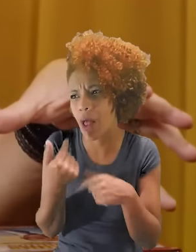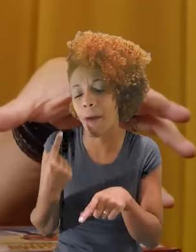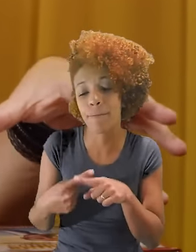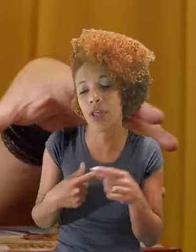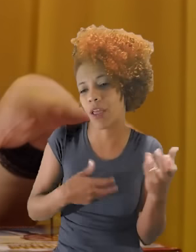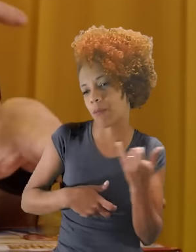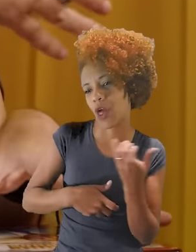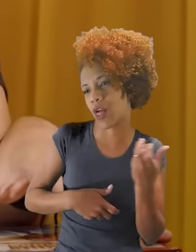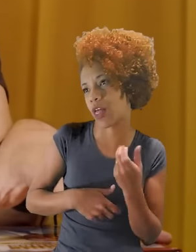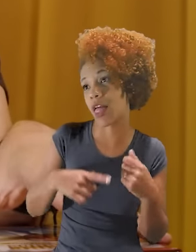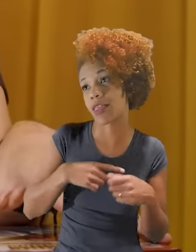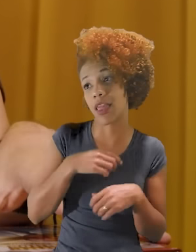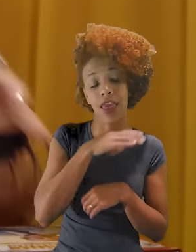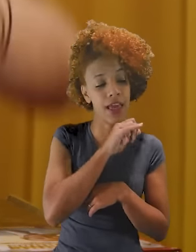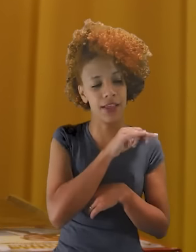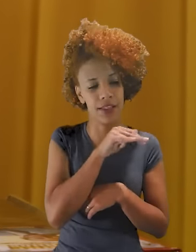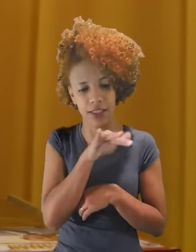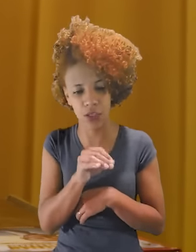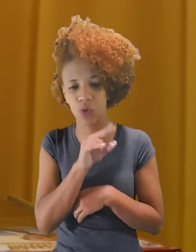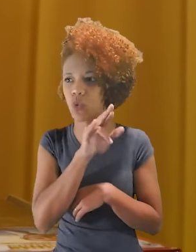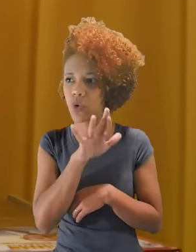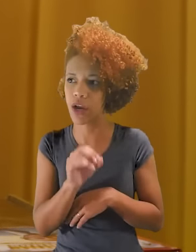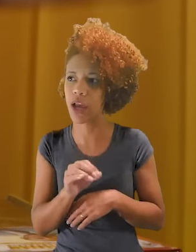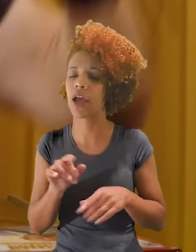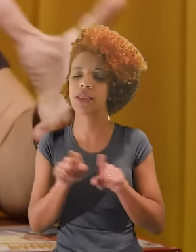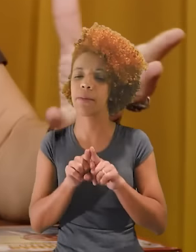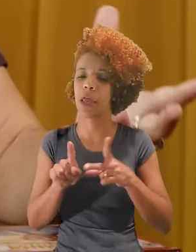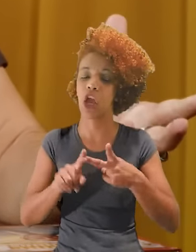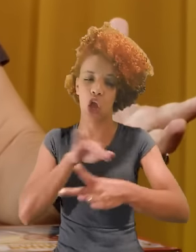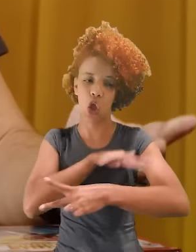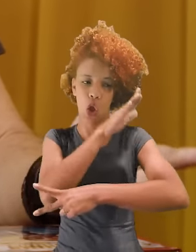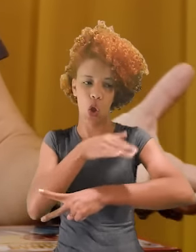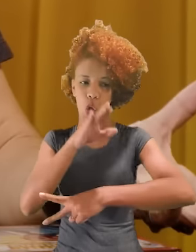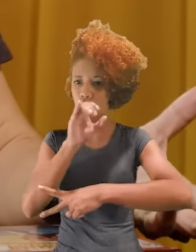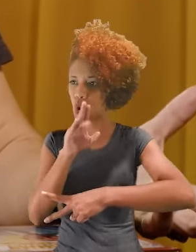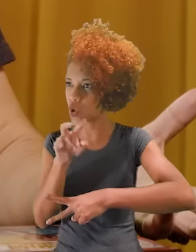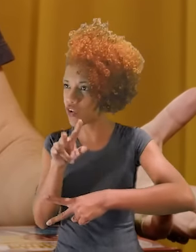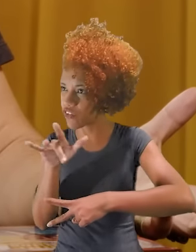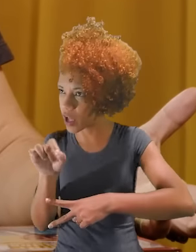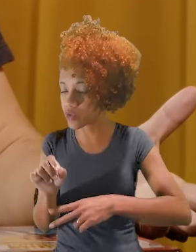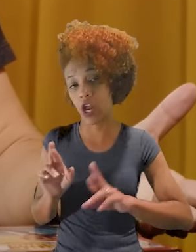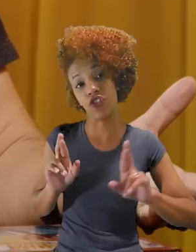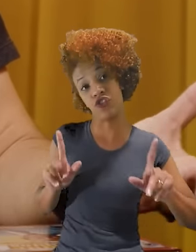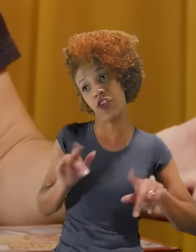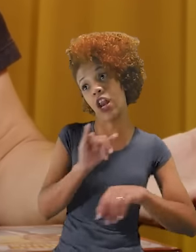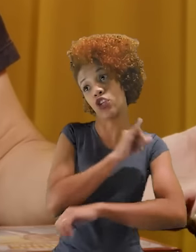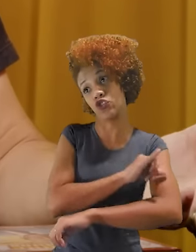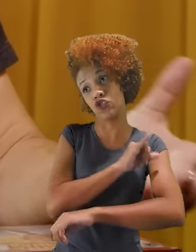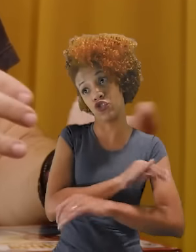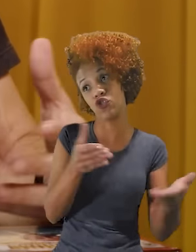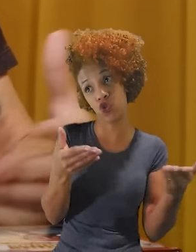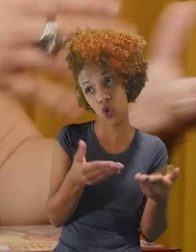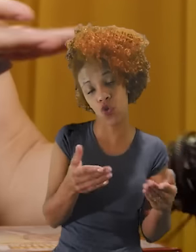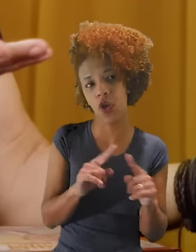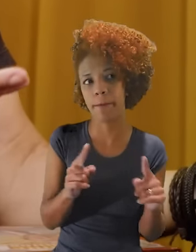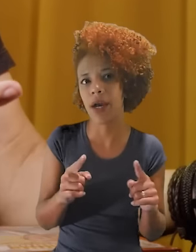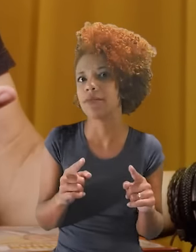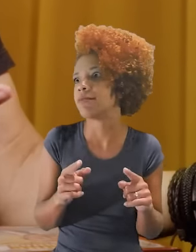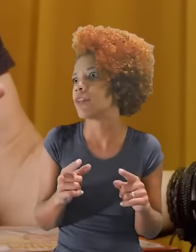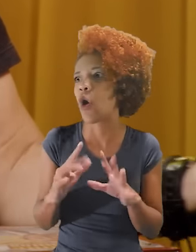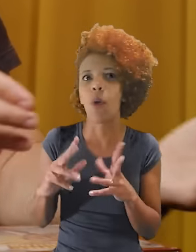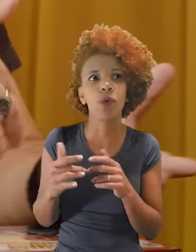Porque começa a tocar a música, aí você tem o Cassino da Urca, você tem o Corcovado. Era um Rio de Janeiro, evidentemente, muito diferente do de hoje. Cara, que tipo o mundo